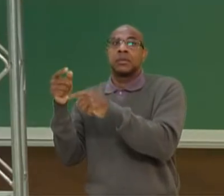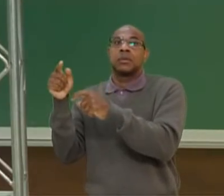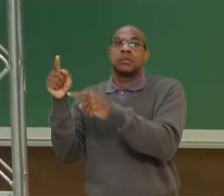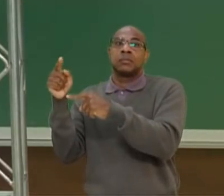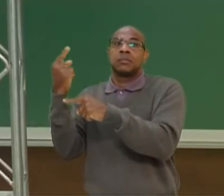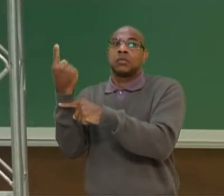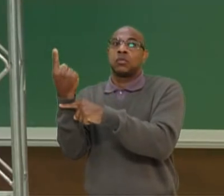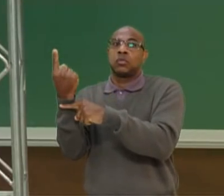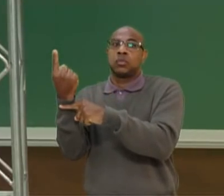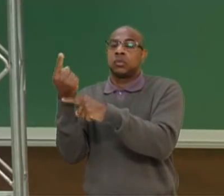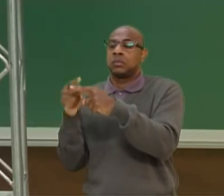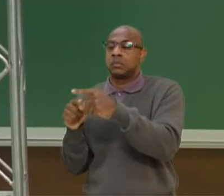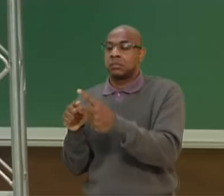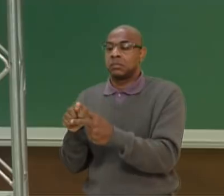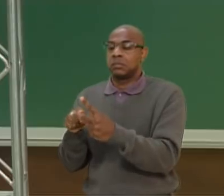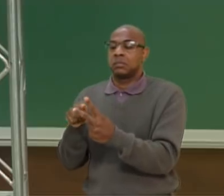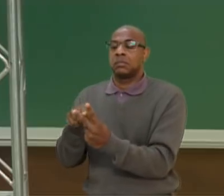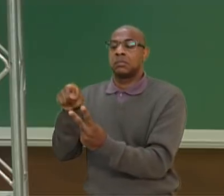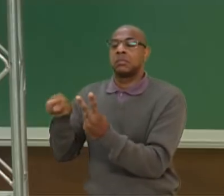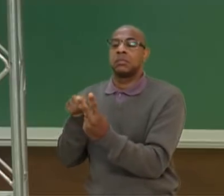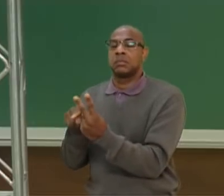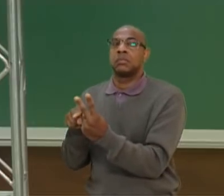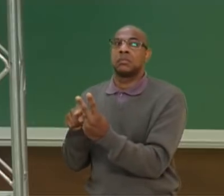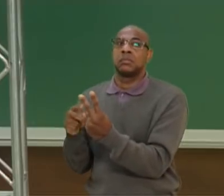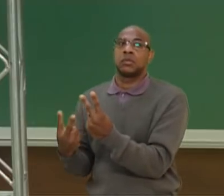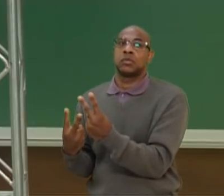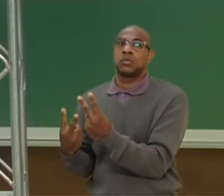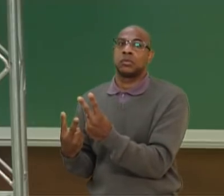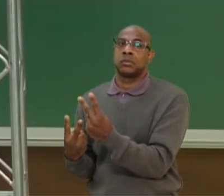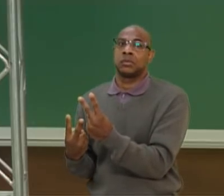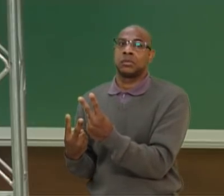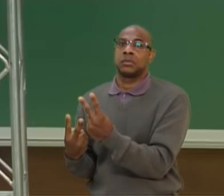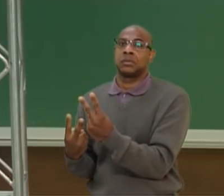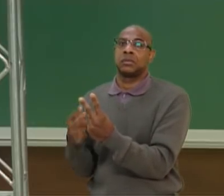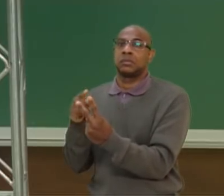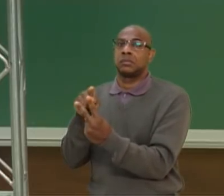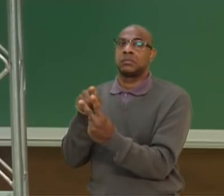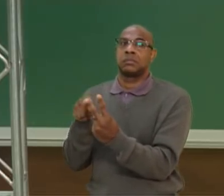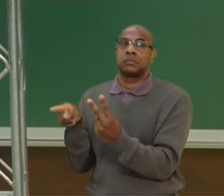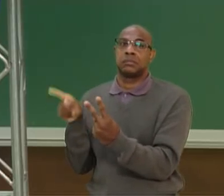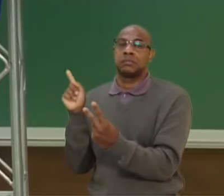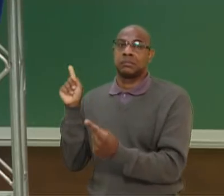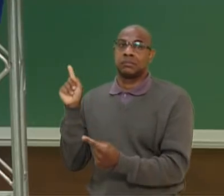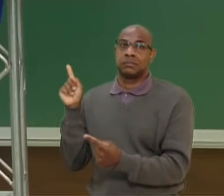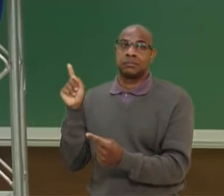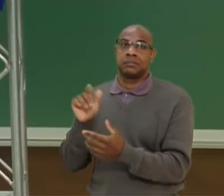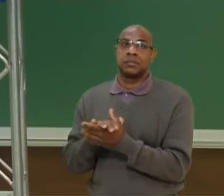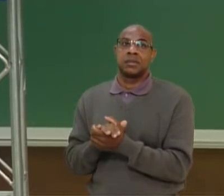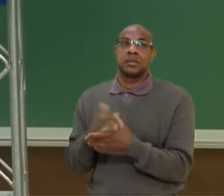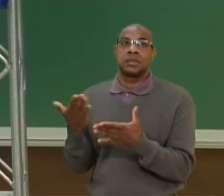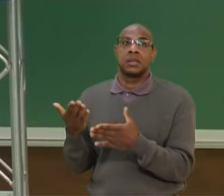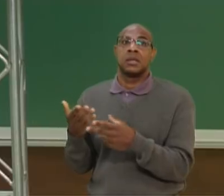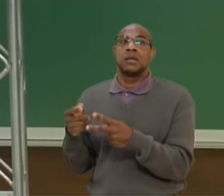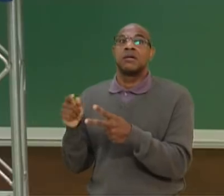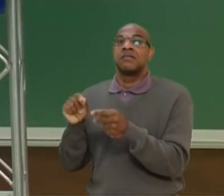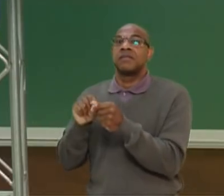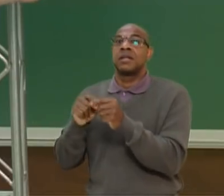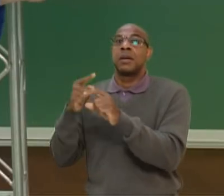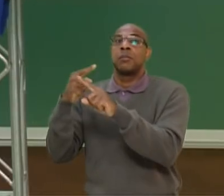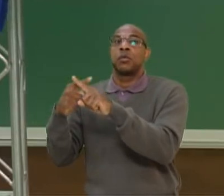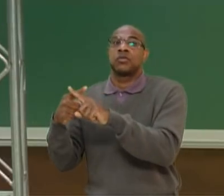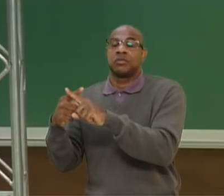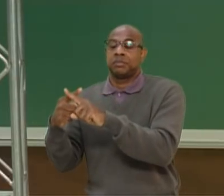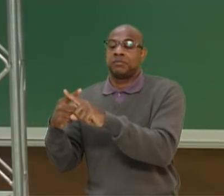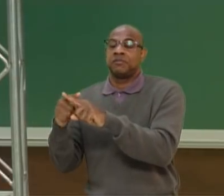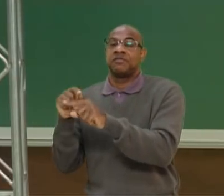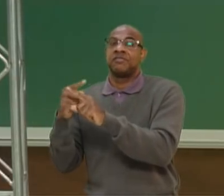sobre raiz de 2. Aqui nós temos que fazer a racionalização, ou seja, multiplicar o numerador